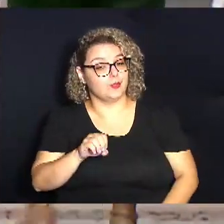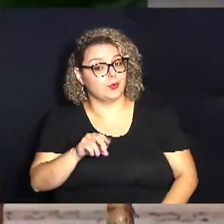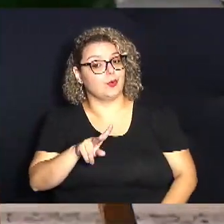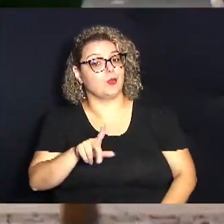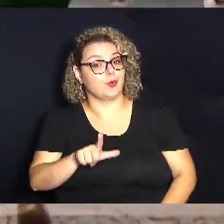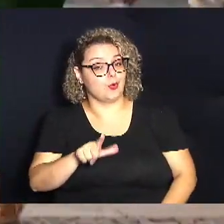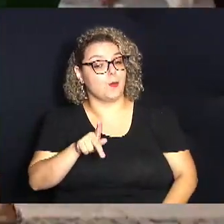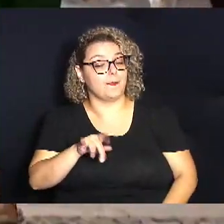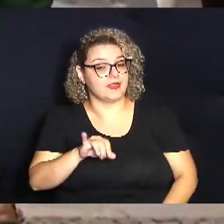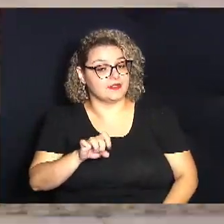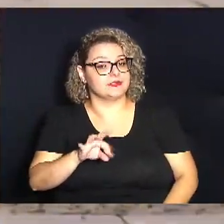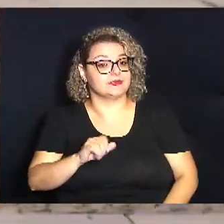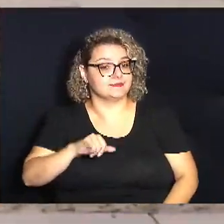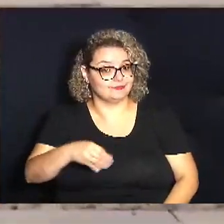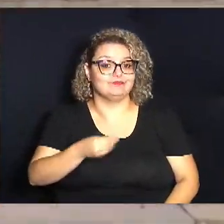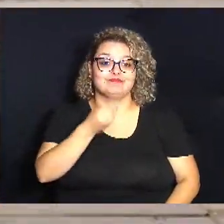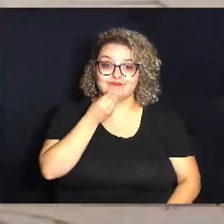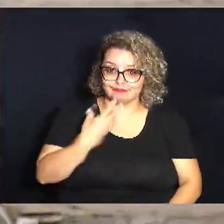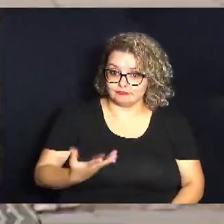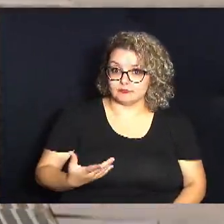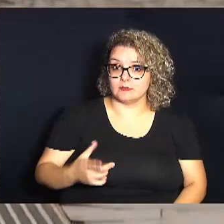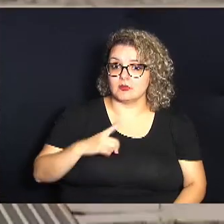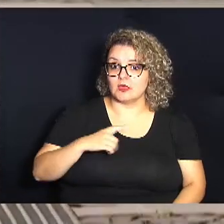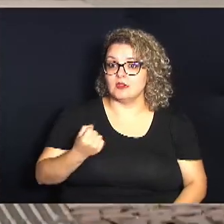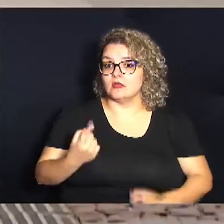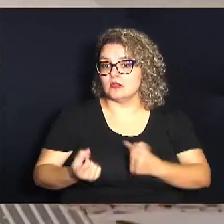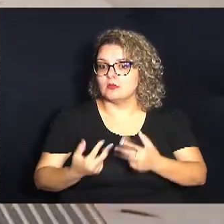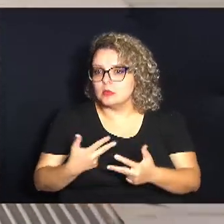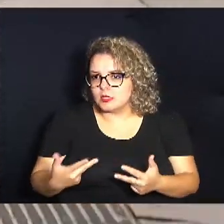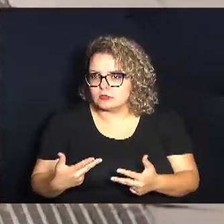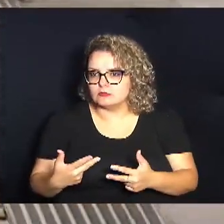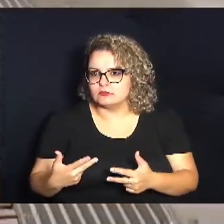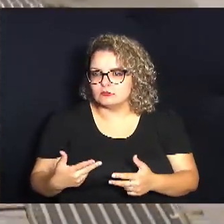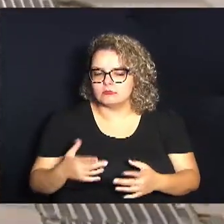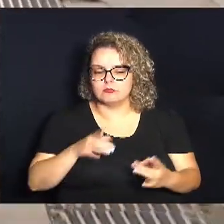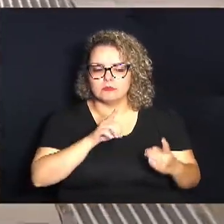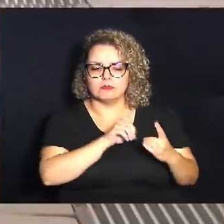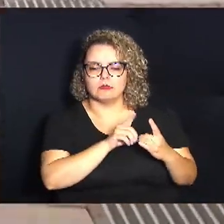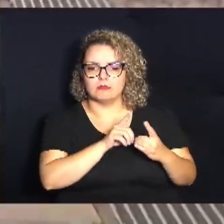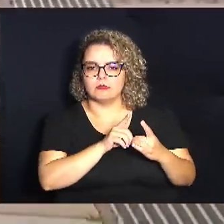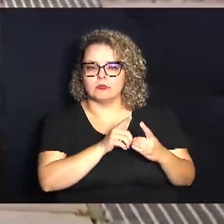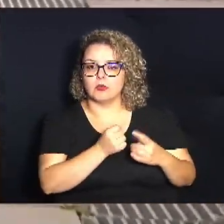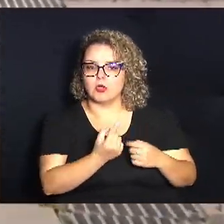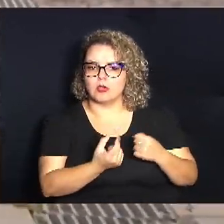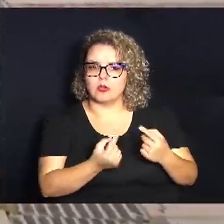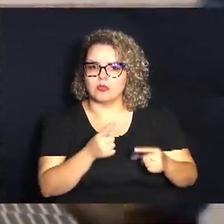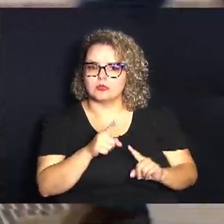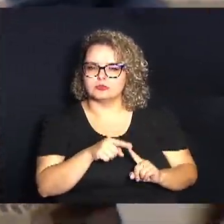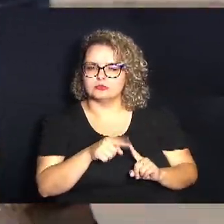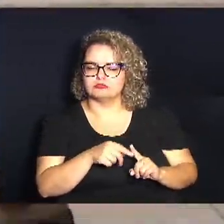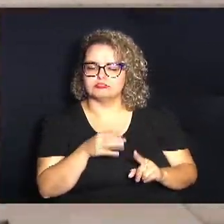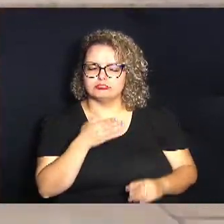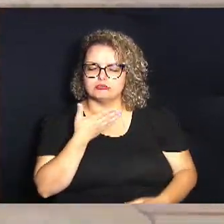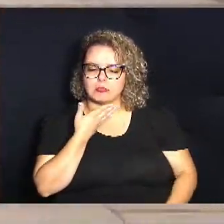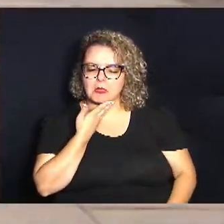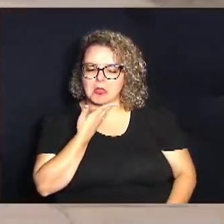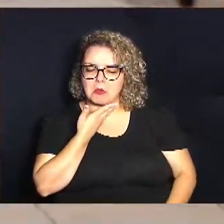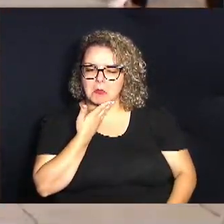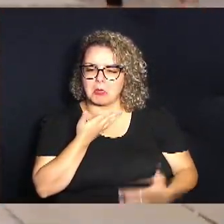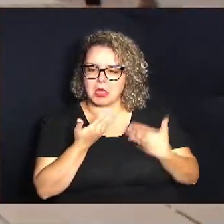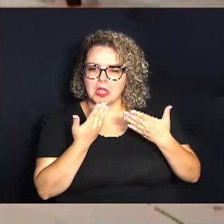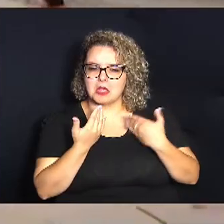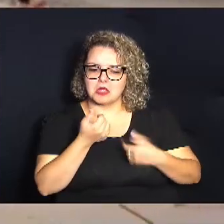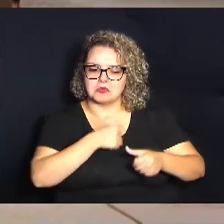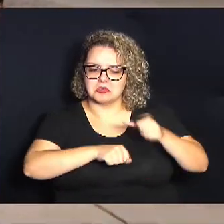aproveitam deste momento. Então, teve alguma situação, foi abordado por alguém com algum tipo de conversa, querendo trocar alguma